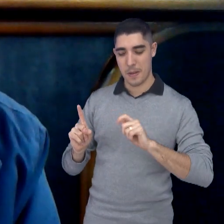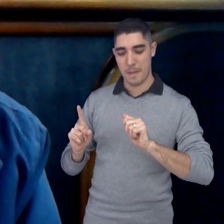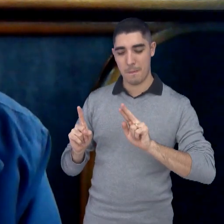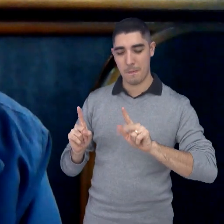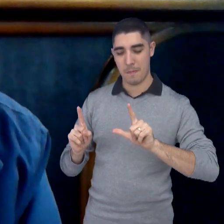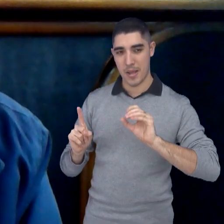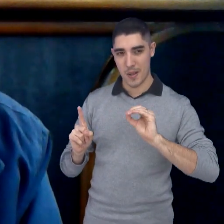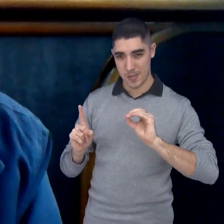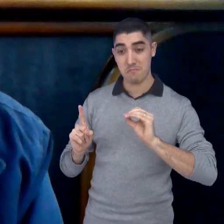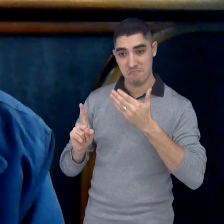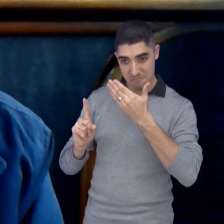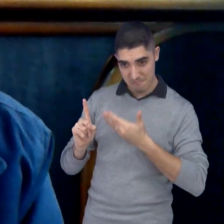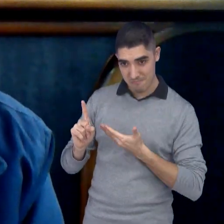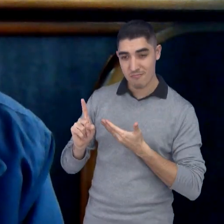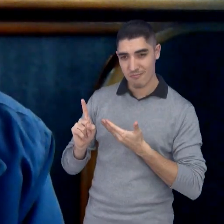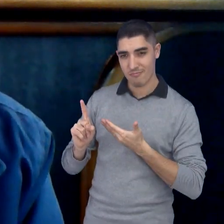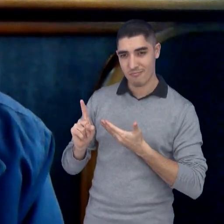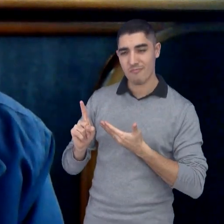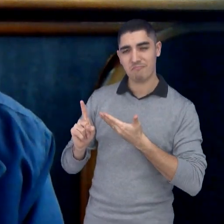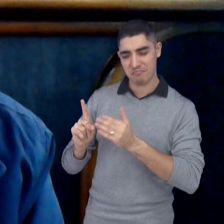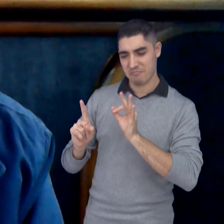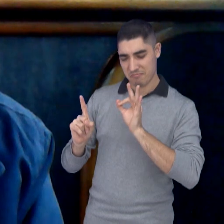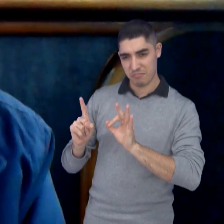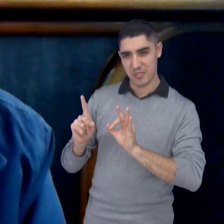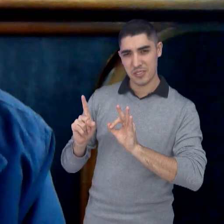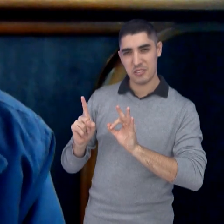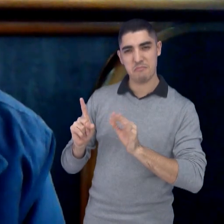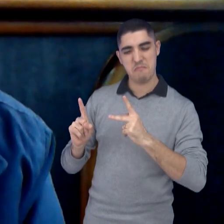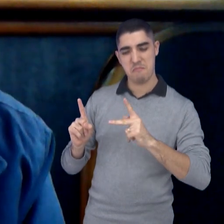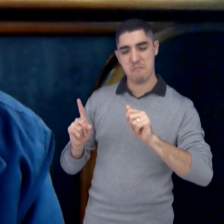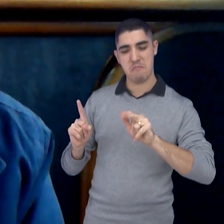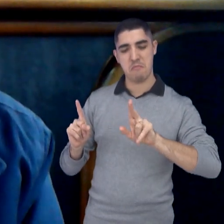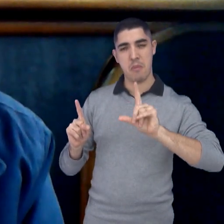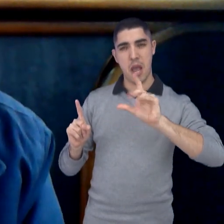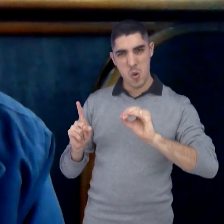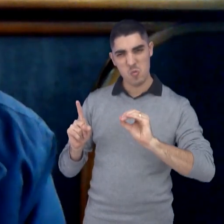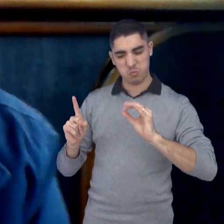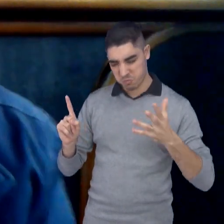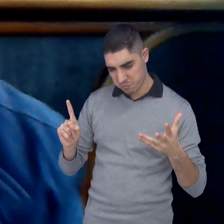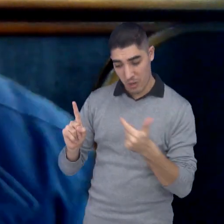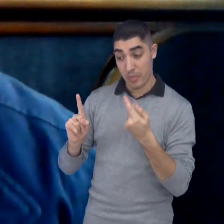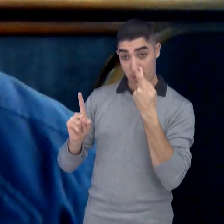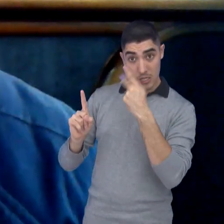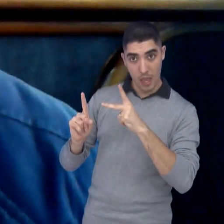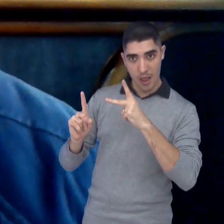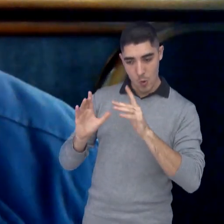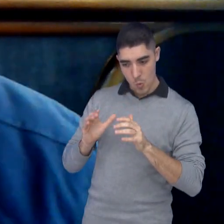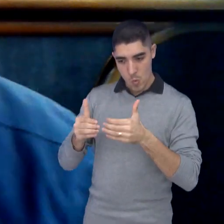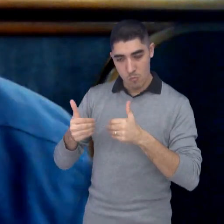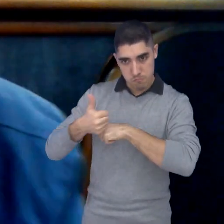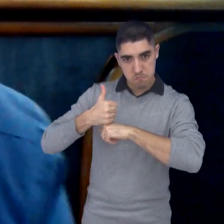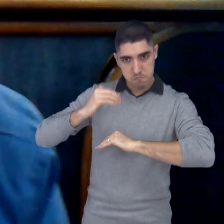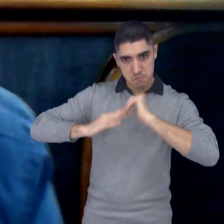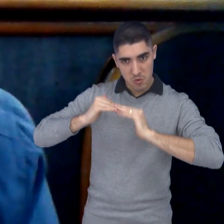que ele o Paulo, você é realmente um grande Paulo. Ele tem a equipe dele toda, que são todos